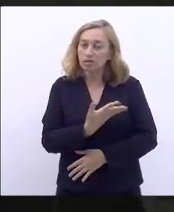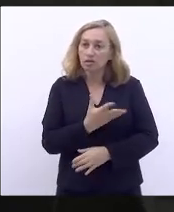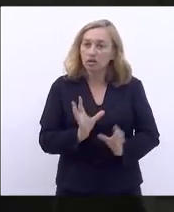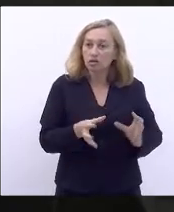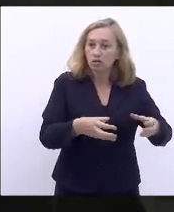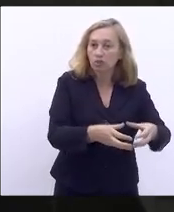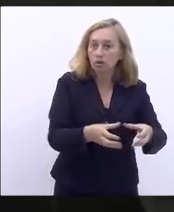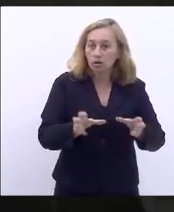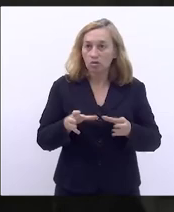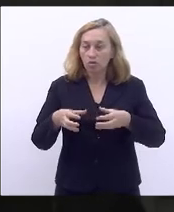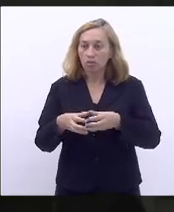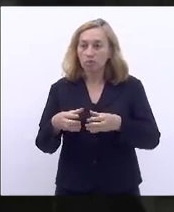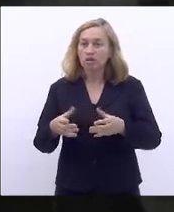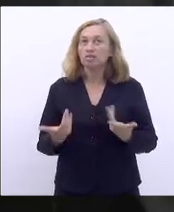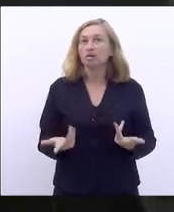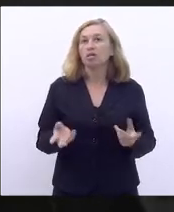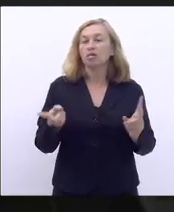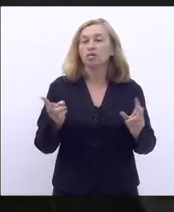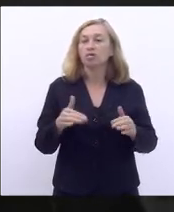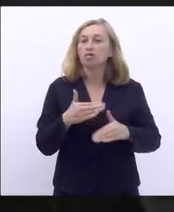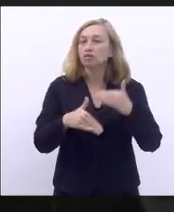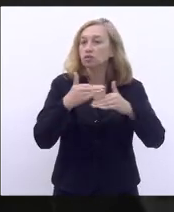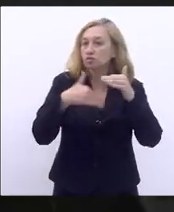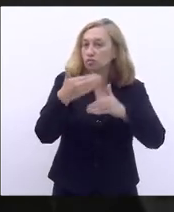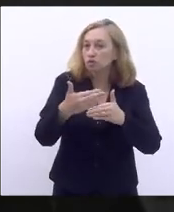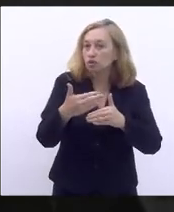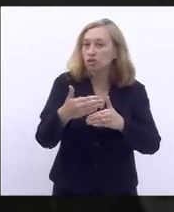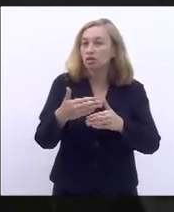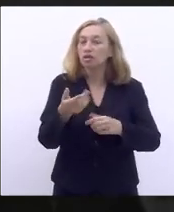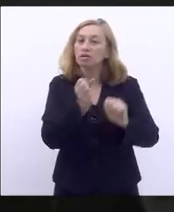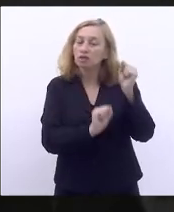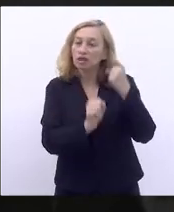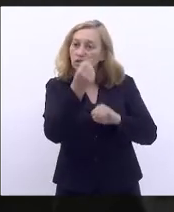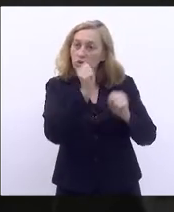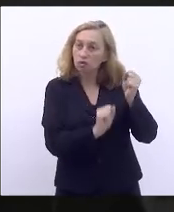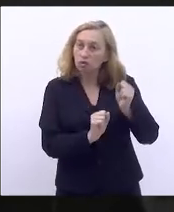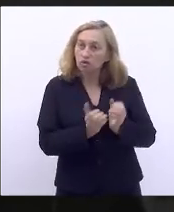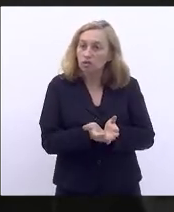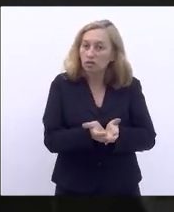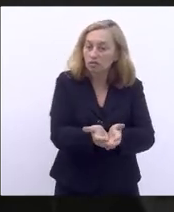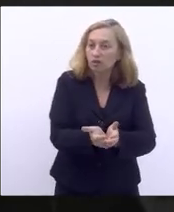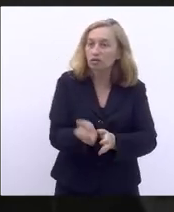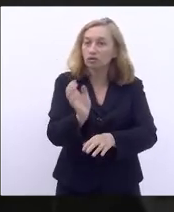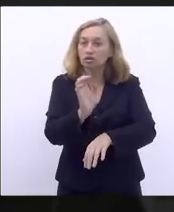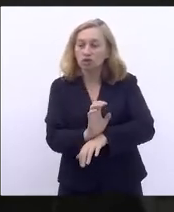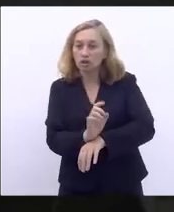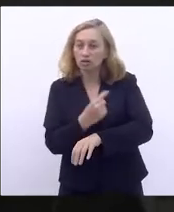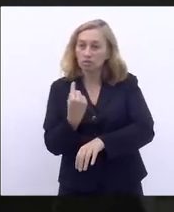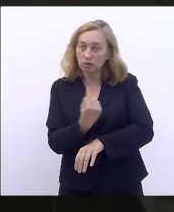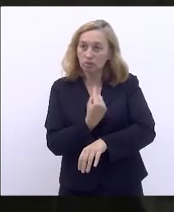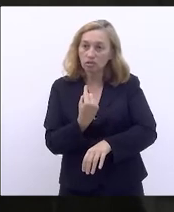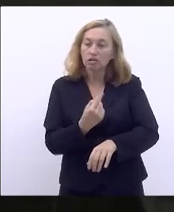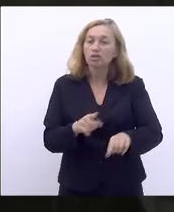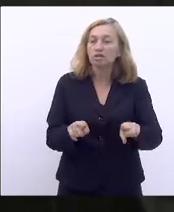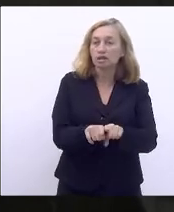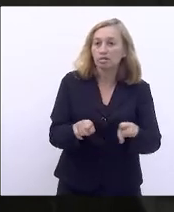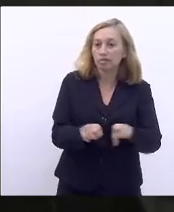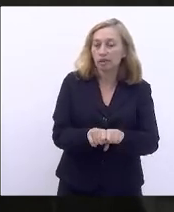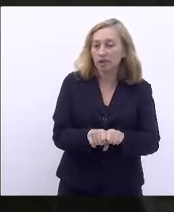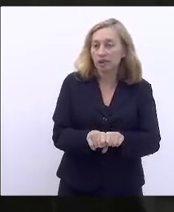comissão a respeito do desenvolvimento da indústria naval no nosso estado. A CEDEMAR, ela